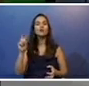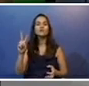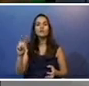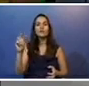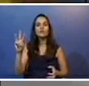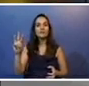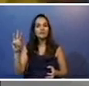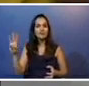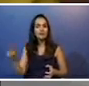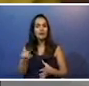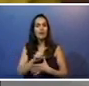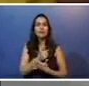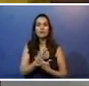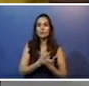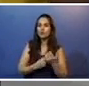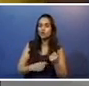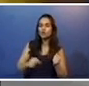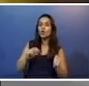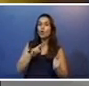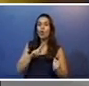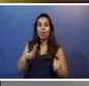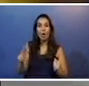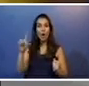da apostila e o seu nome.